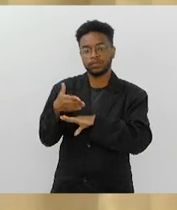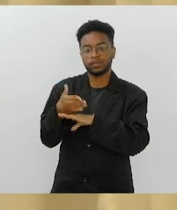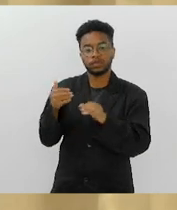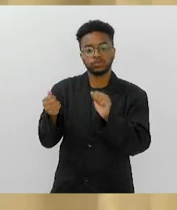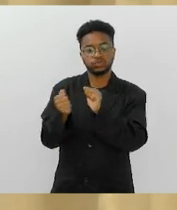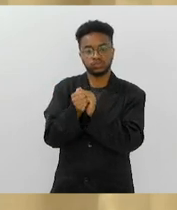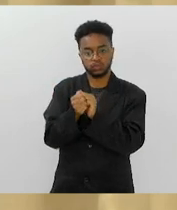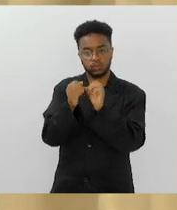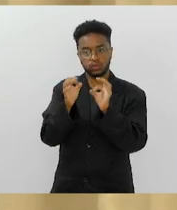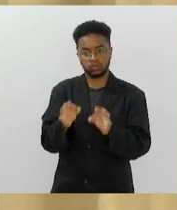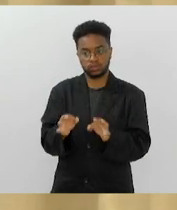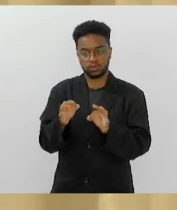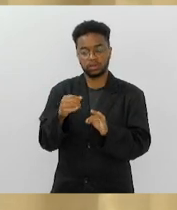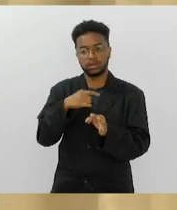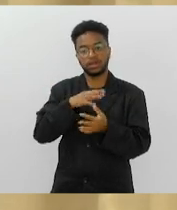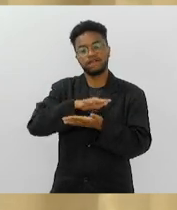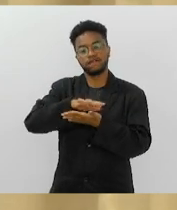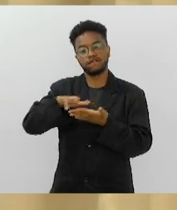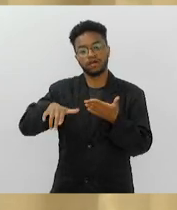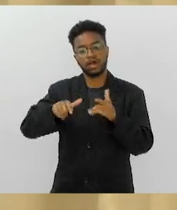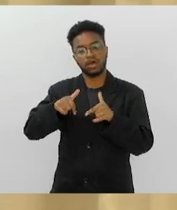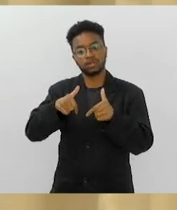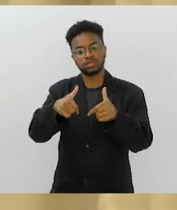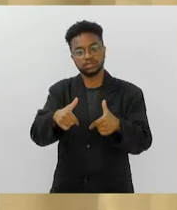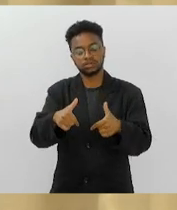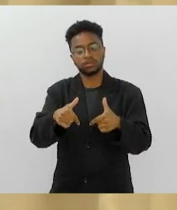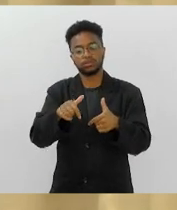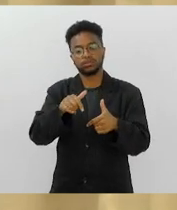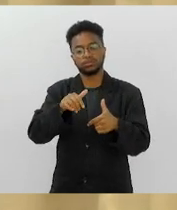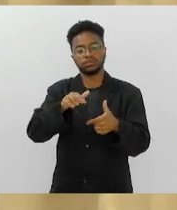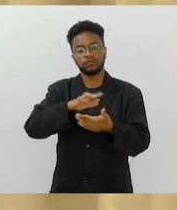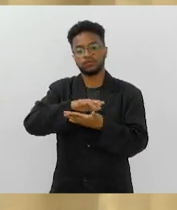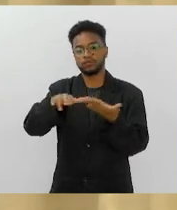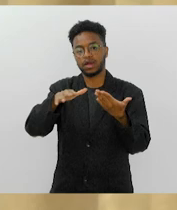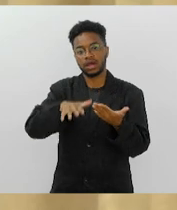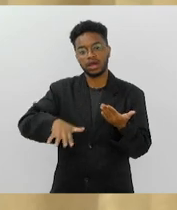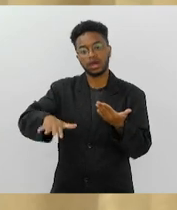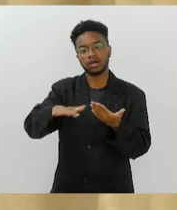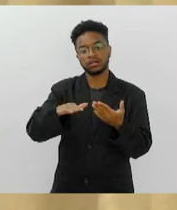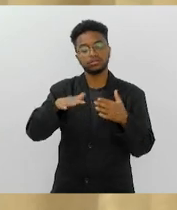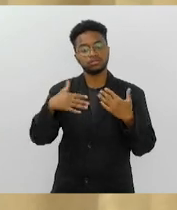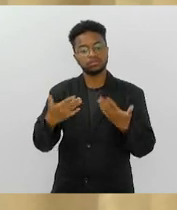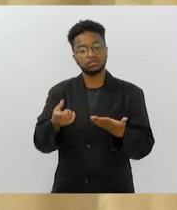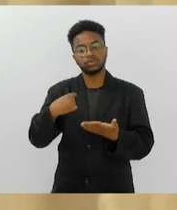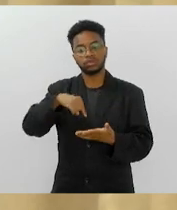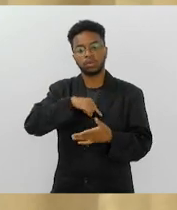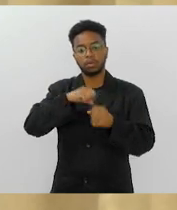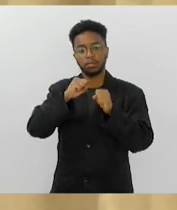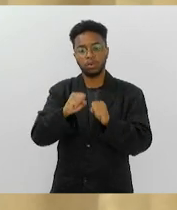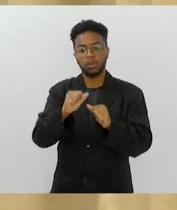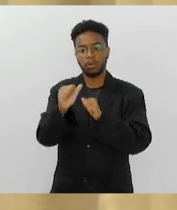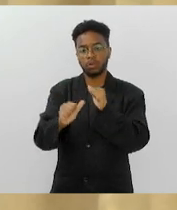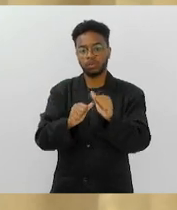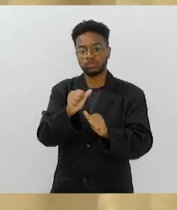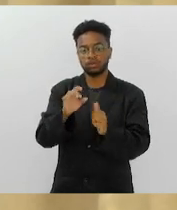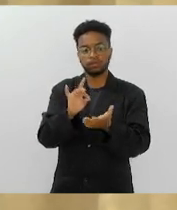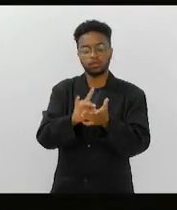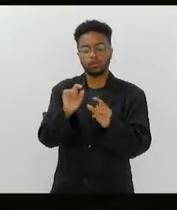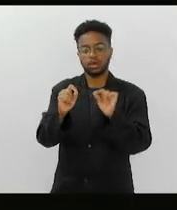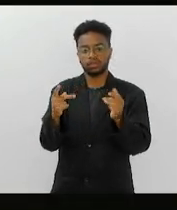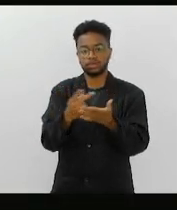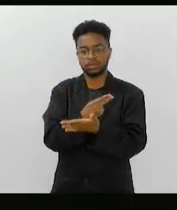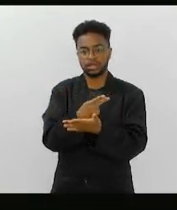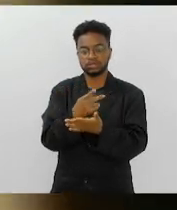efetivamente, diversos atores com diversas áreas de atuação, podemos sim mudar a realidade da nossa sociedade brasileira.